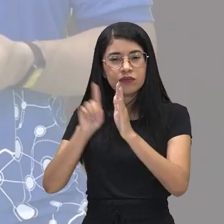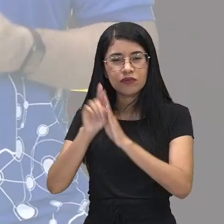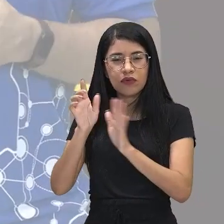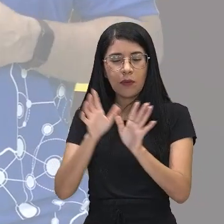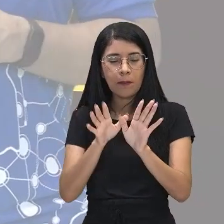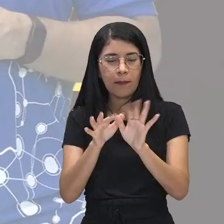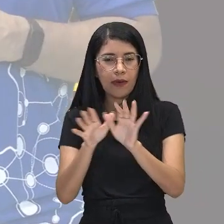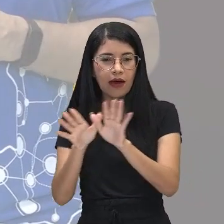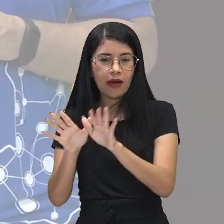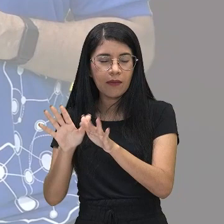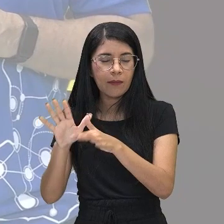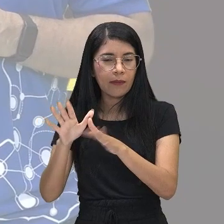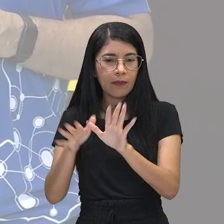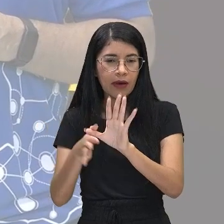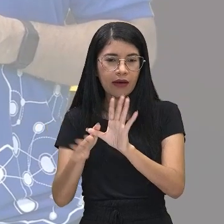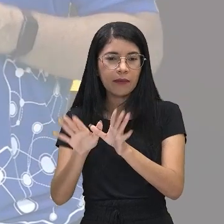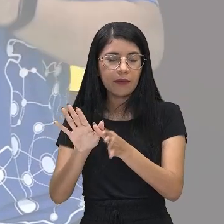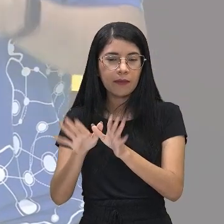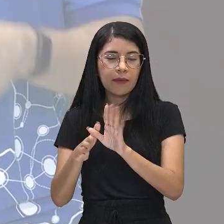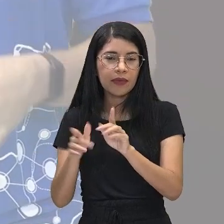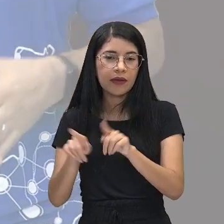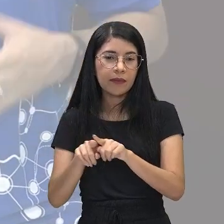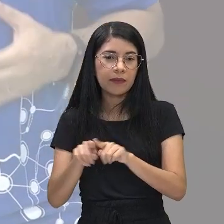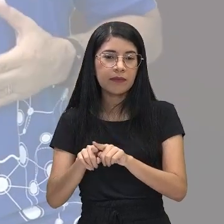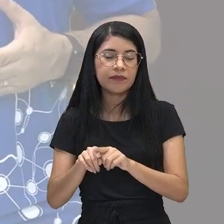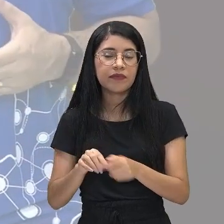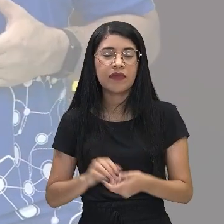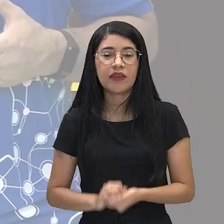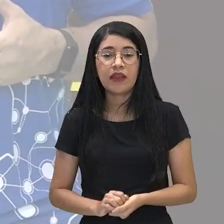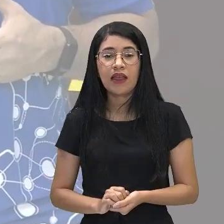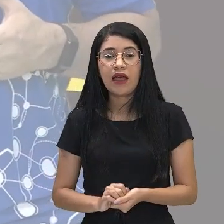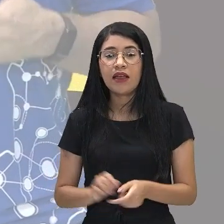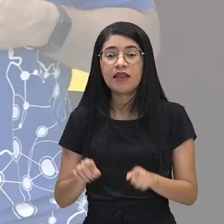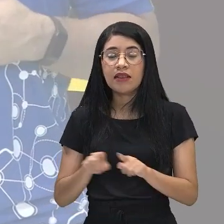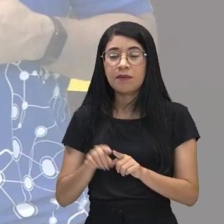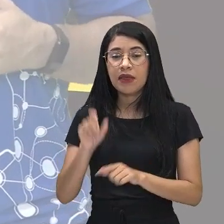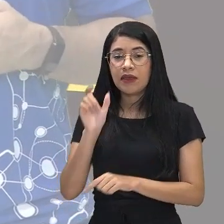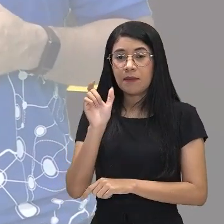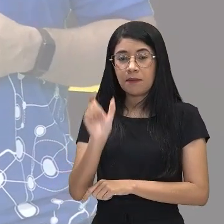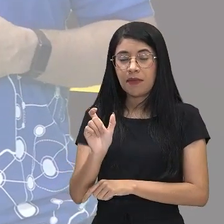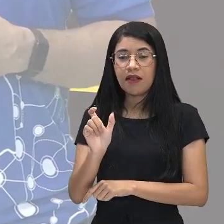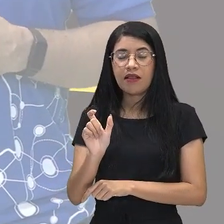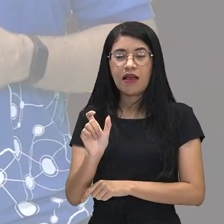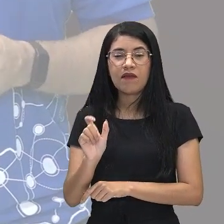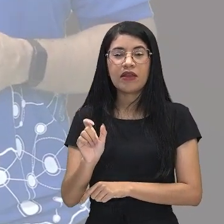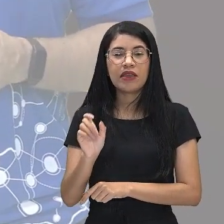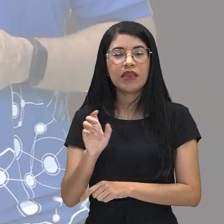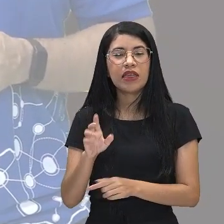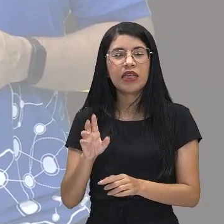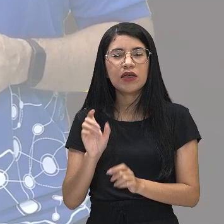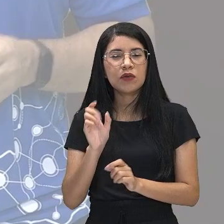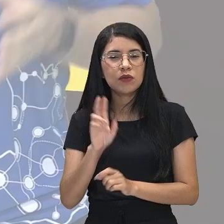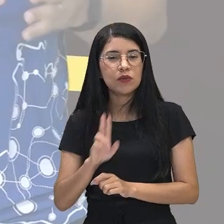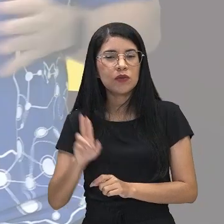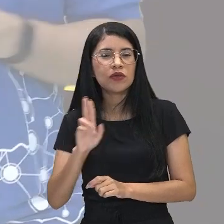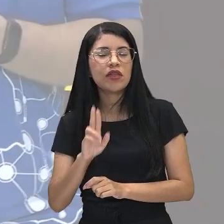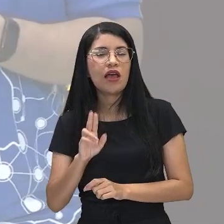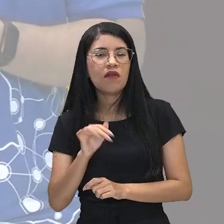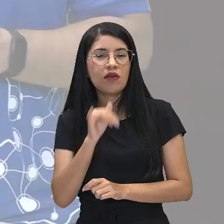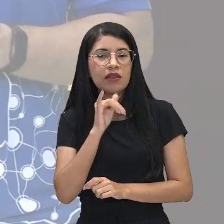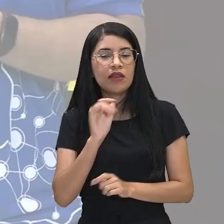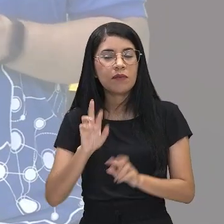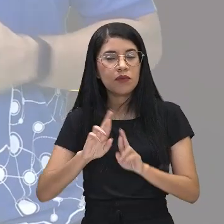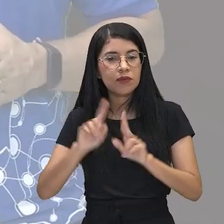americanos. Inclusive, galera, até mesmo a nomenclatura desses indivíduos que iam para o espaço mudavam de um bloco para o